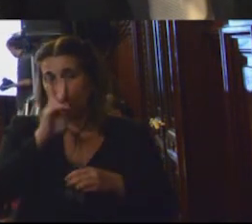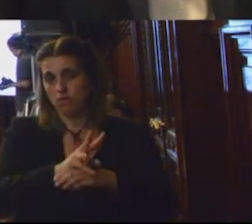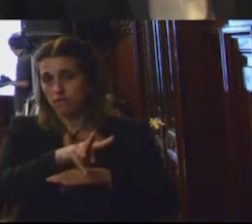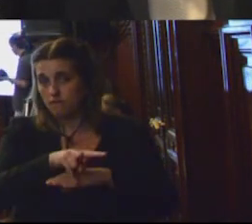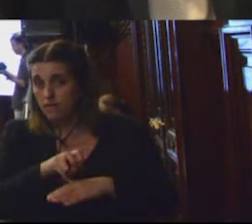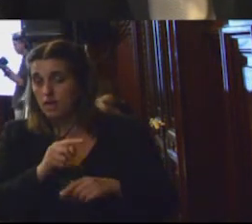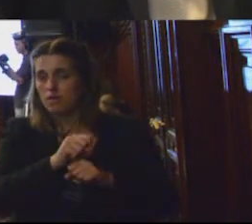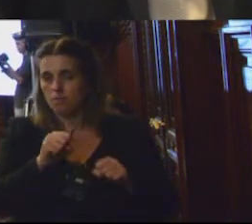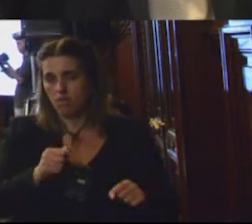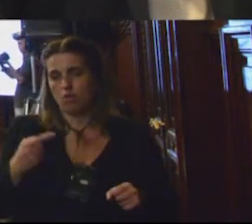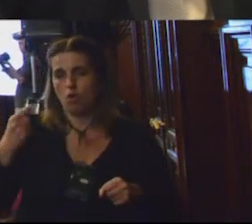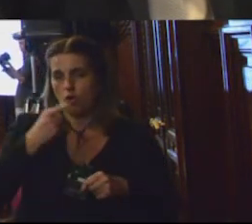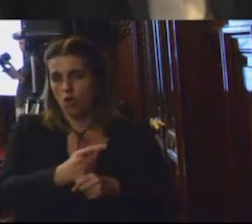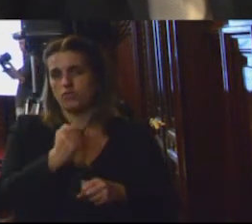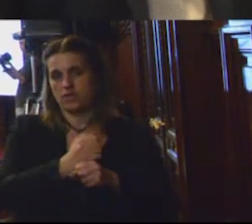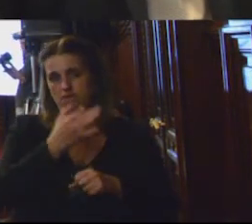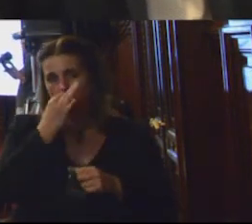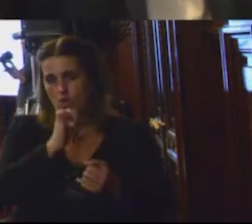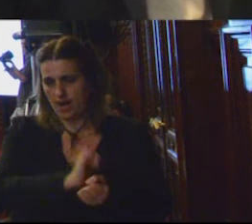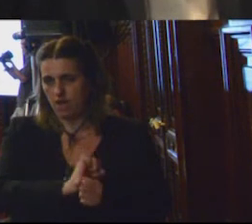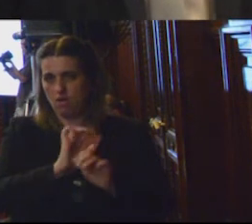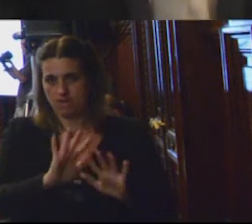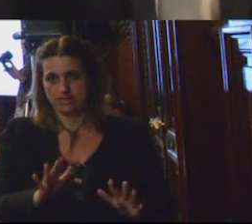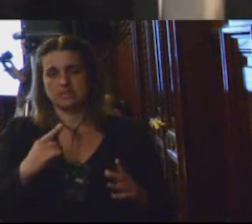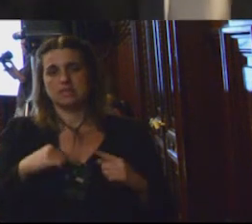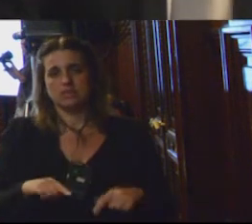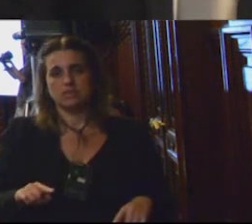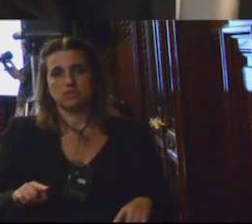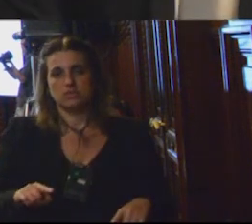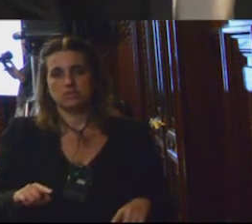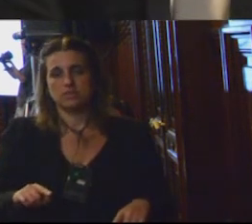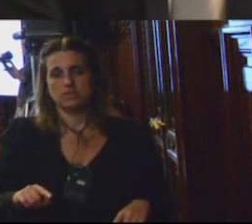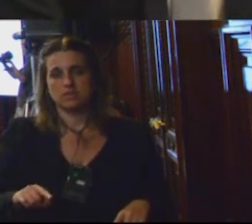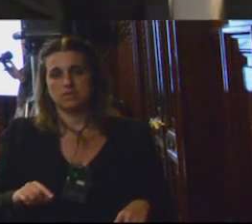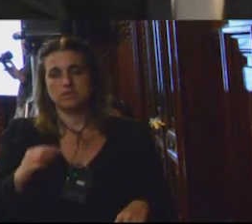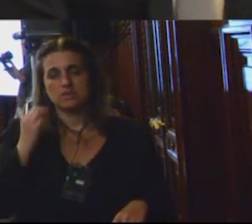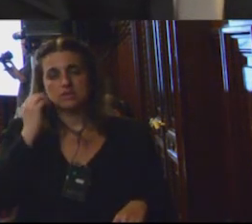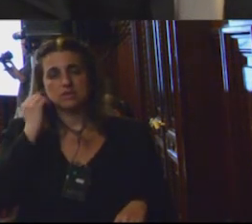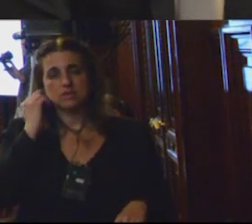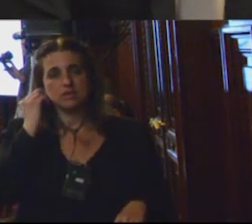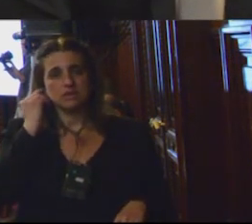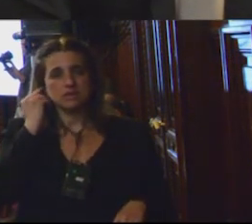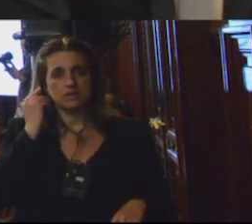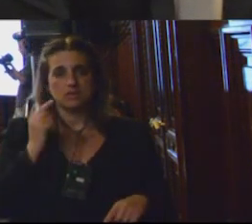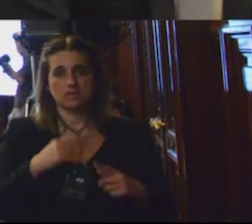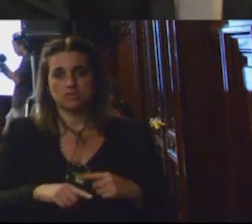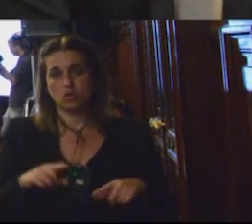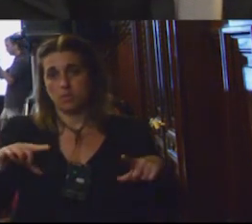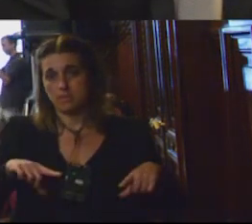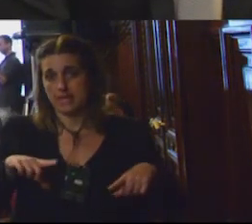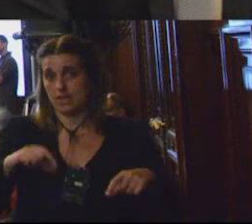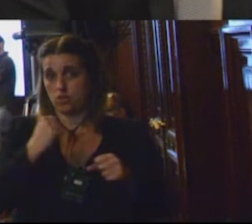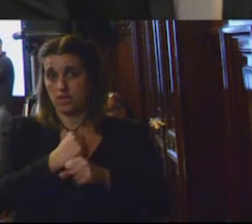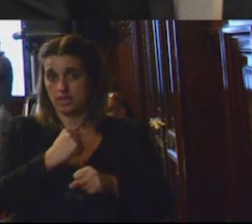escravo é uma política pública permanente do Estado brasileiro, que vem recebendo todo o apoio administrativo do Ministério do Trabalho, com